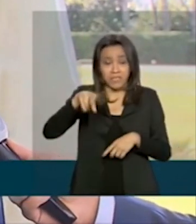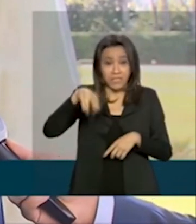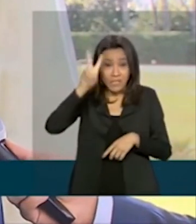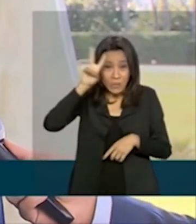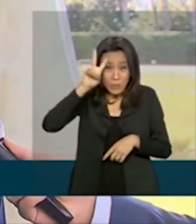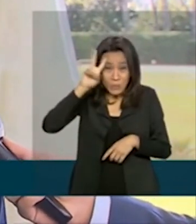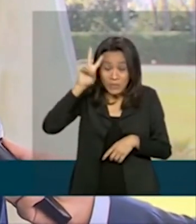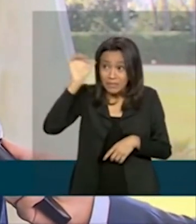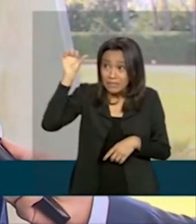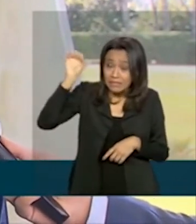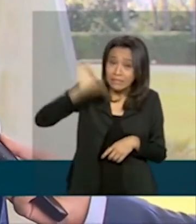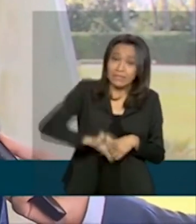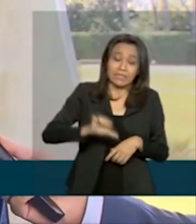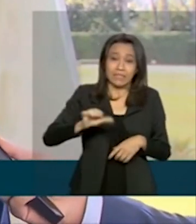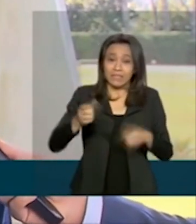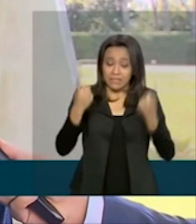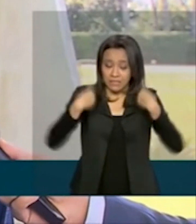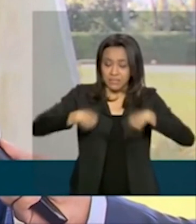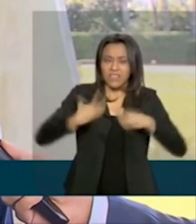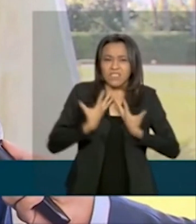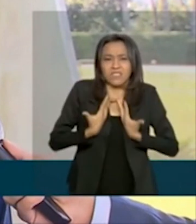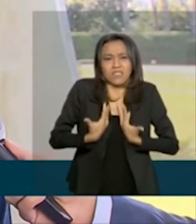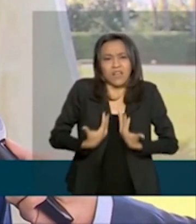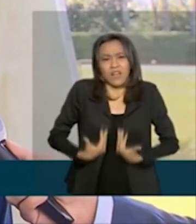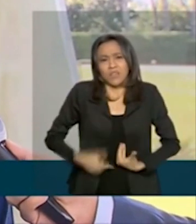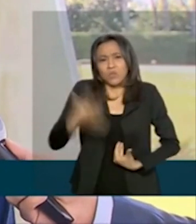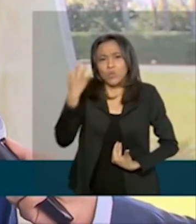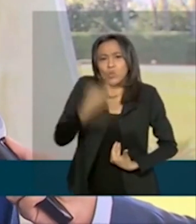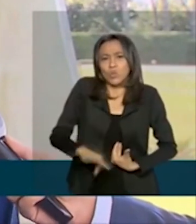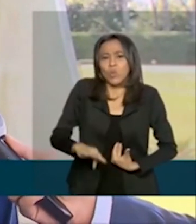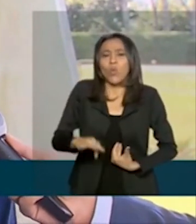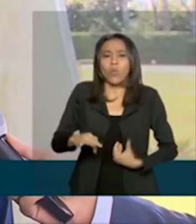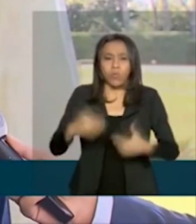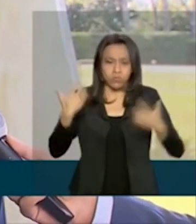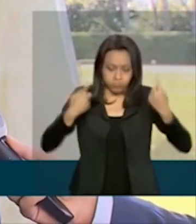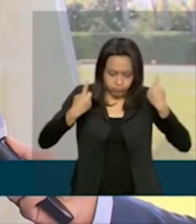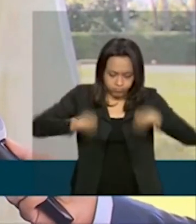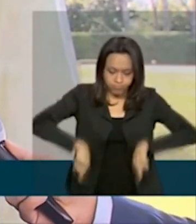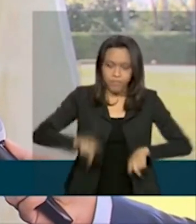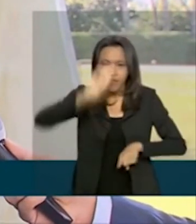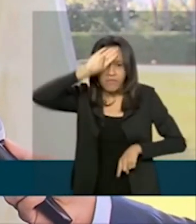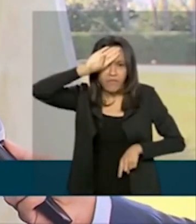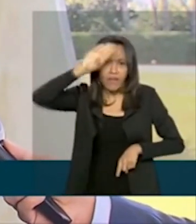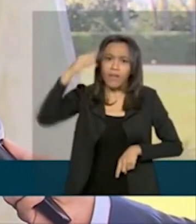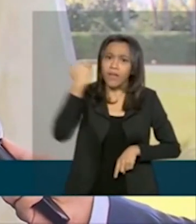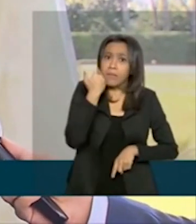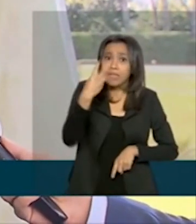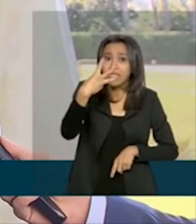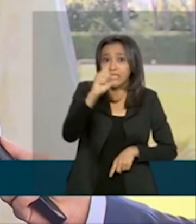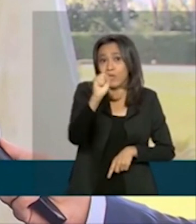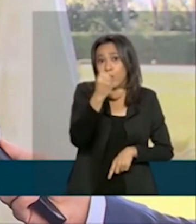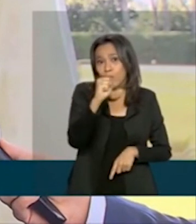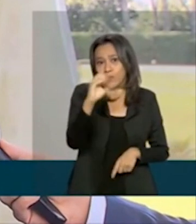com mal-estar, cansaço, um pouco de dor muscular, e a febre, final da tarde, chegou a bater 38